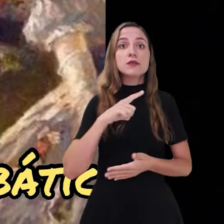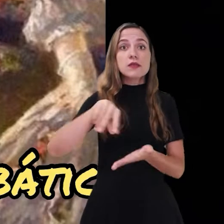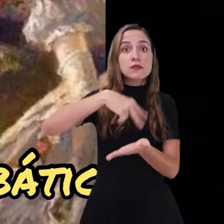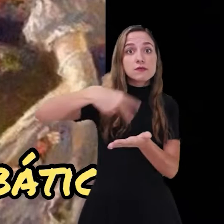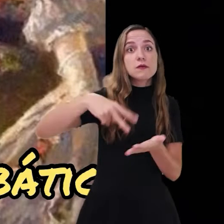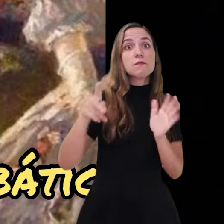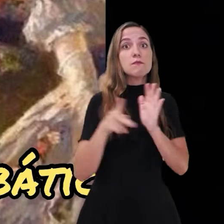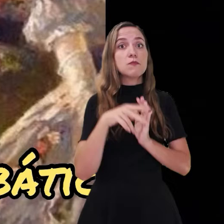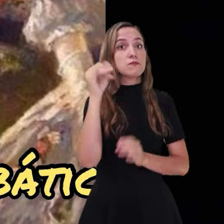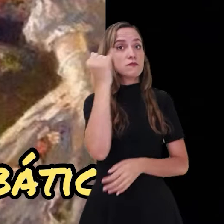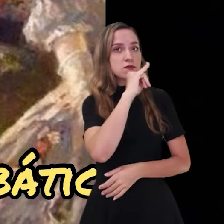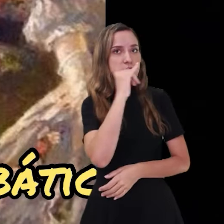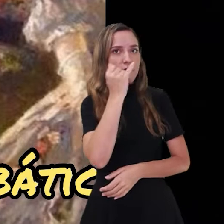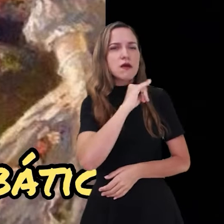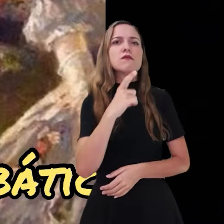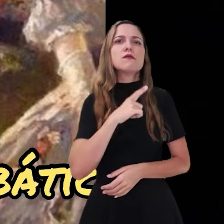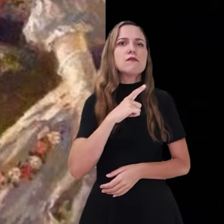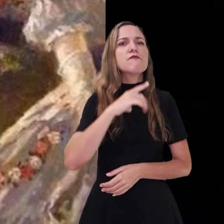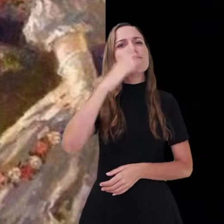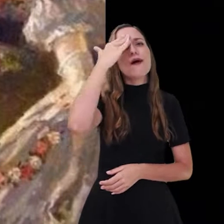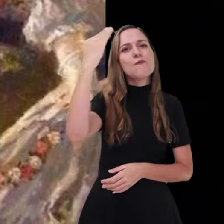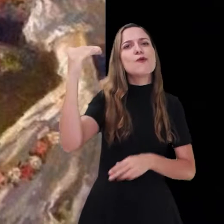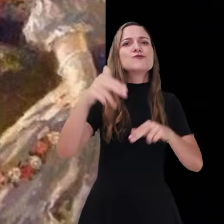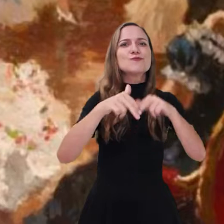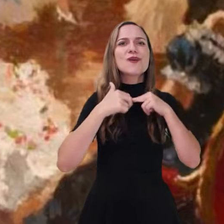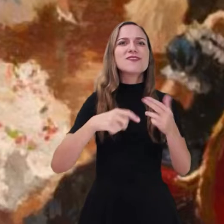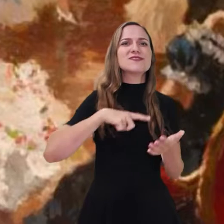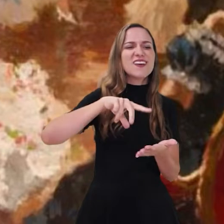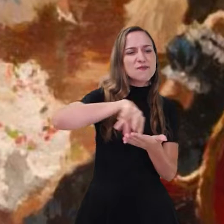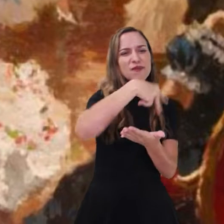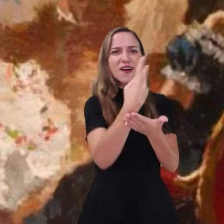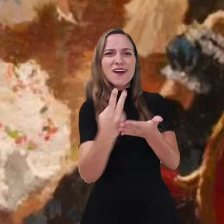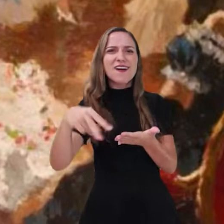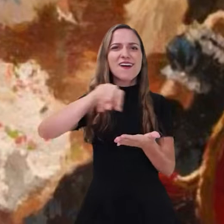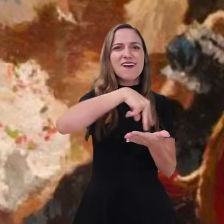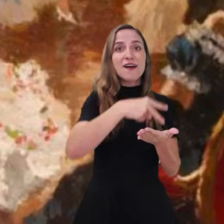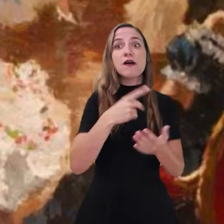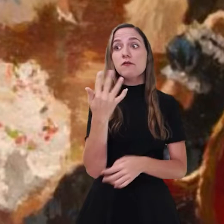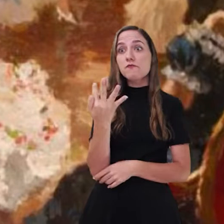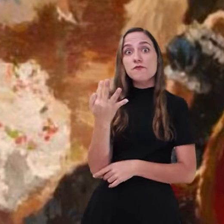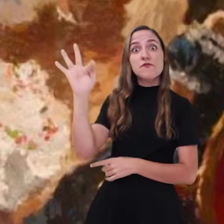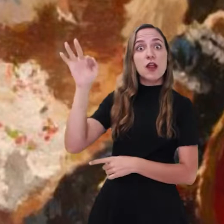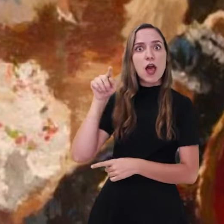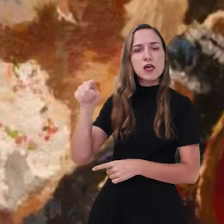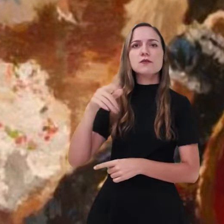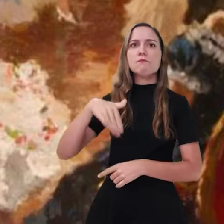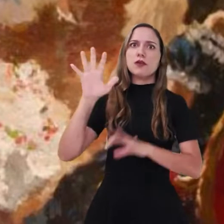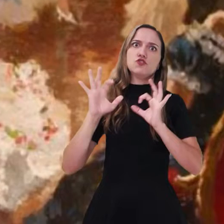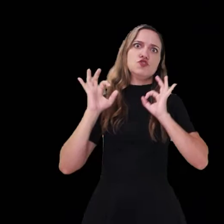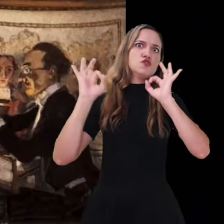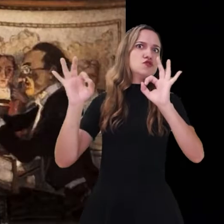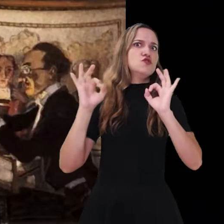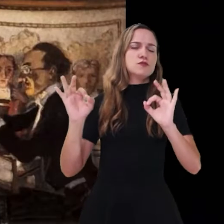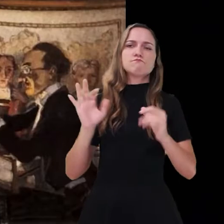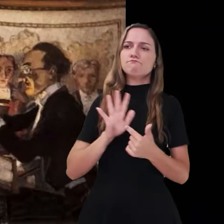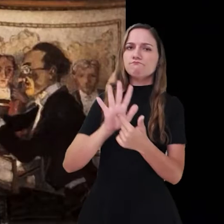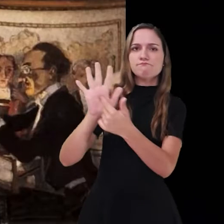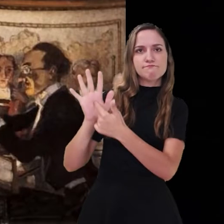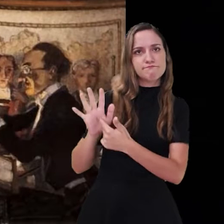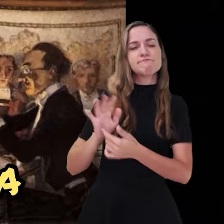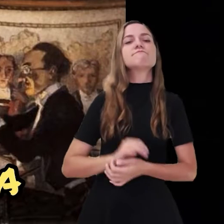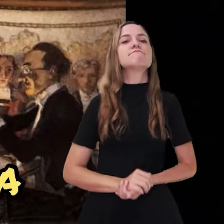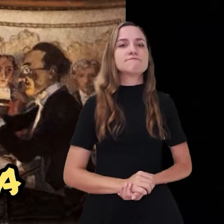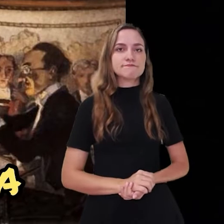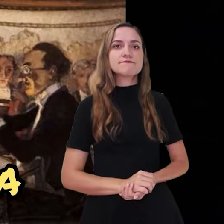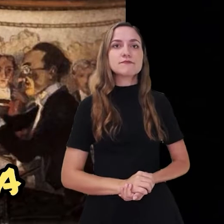se destacavam pelos movimentos acrobáticos, enquanto os franceses por sua elegância.